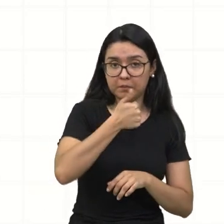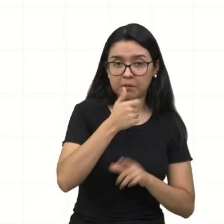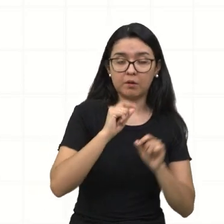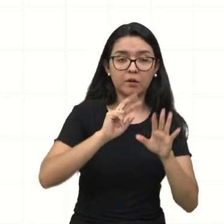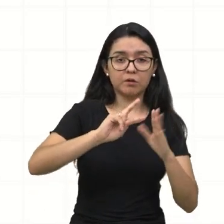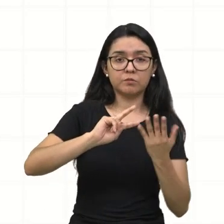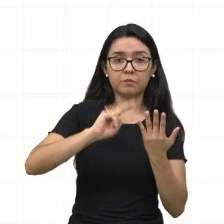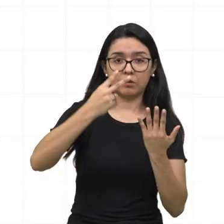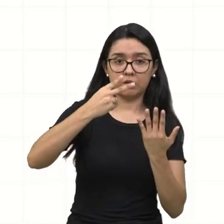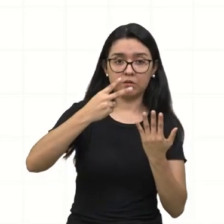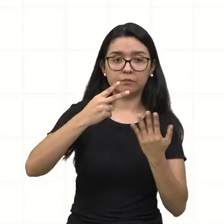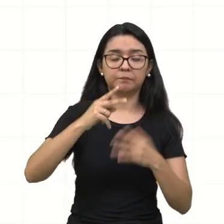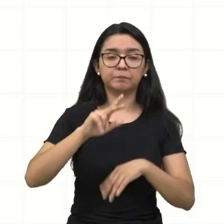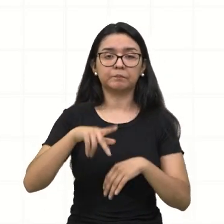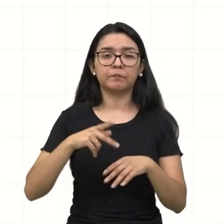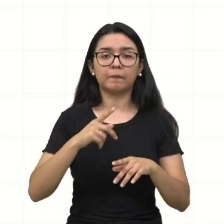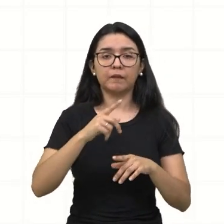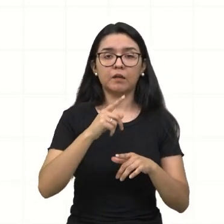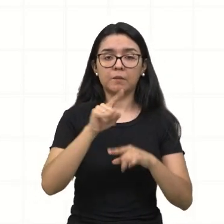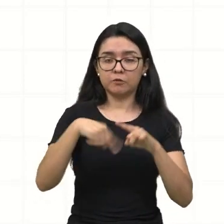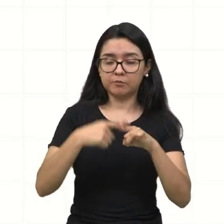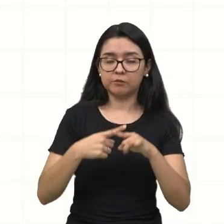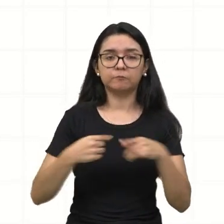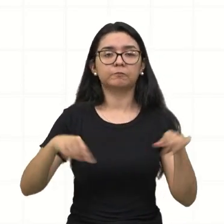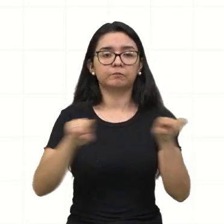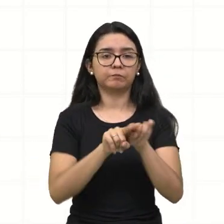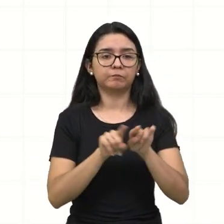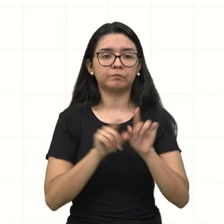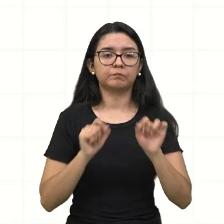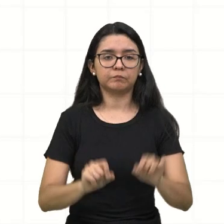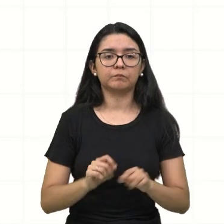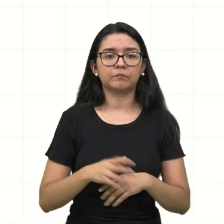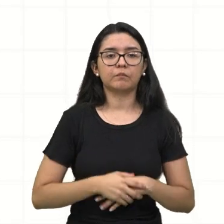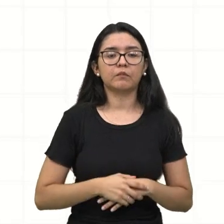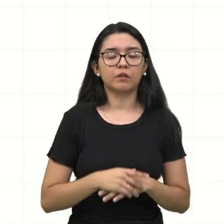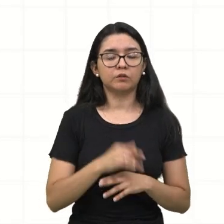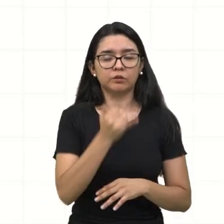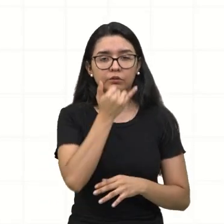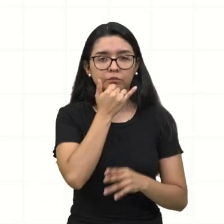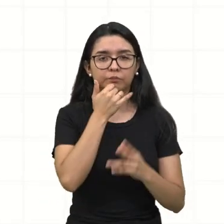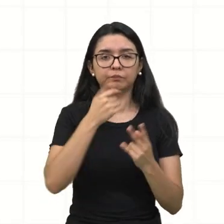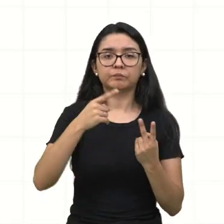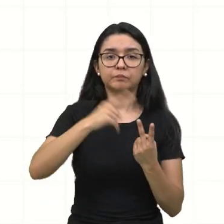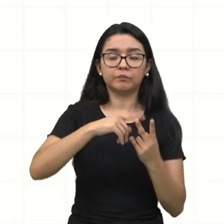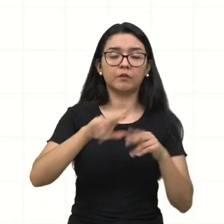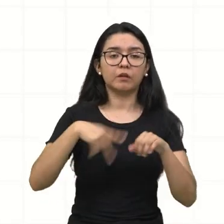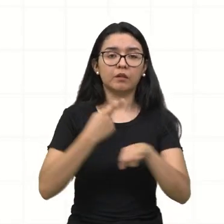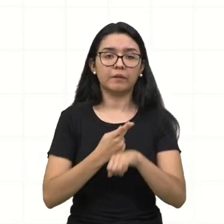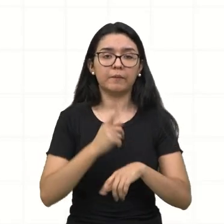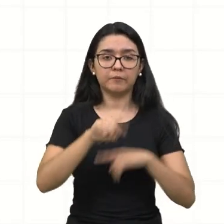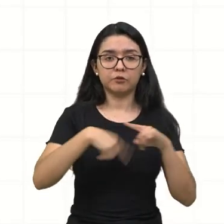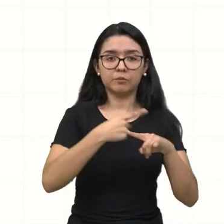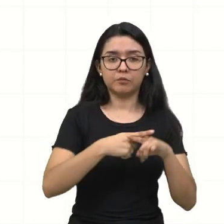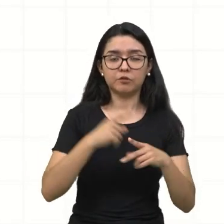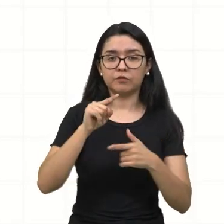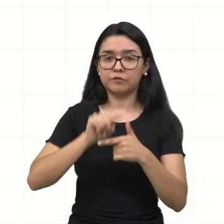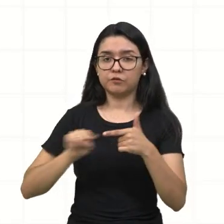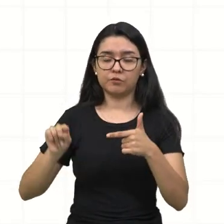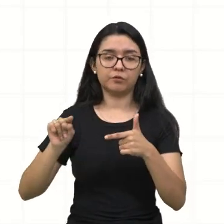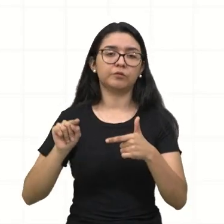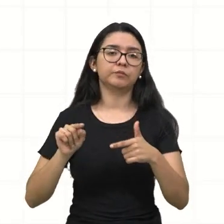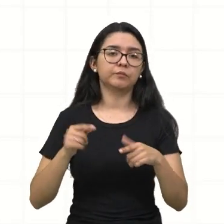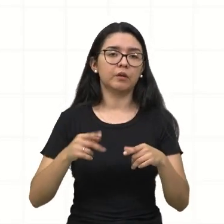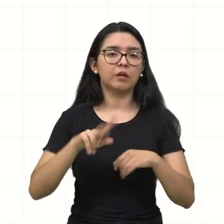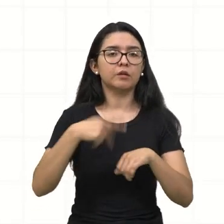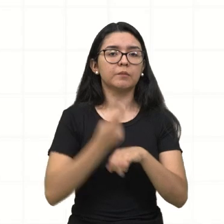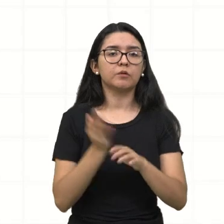potências, né, e multiplicações, e radiciações, perdão. Depois vem as multiplicações e divisões. E,